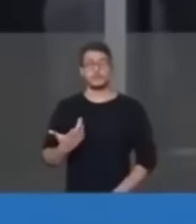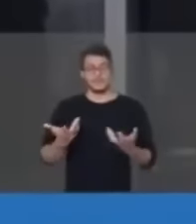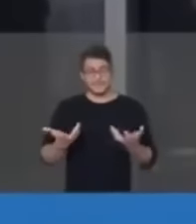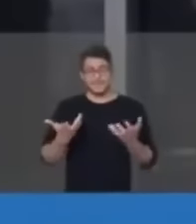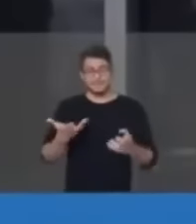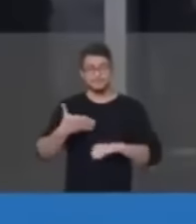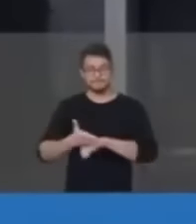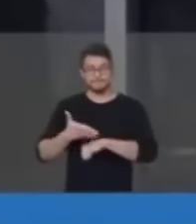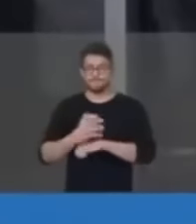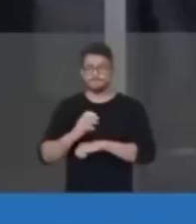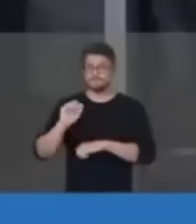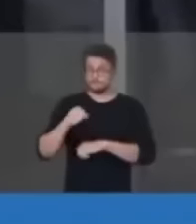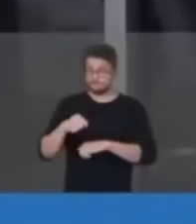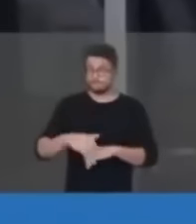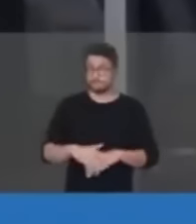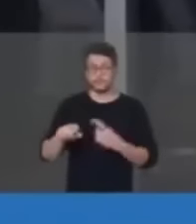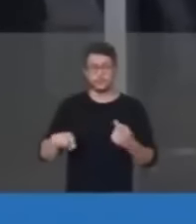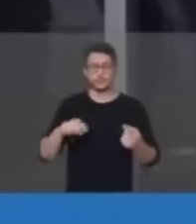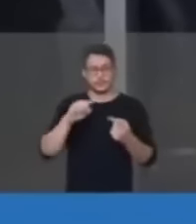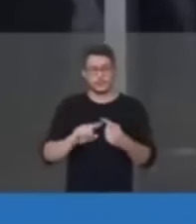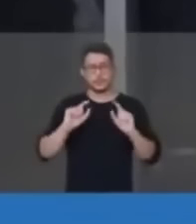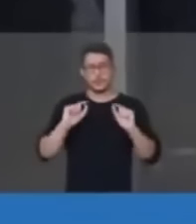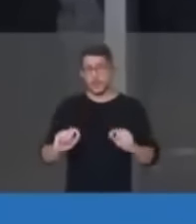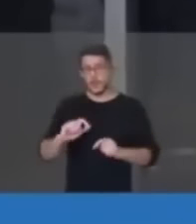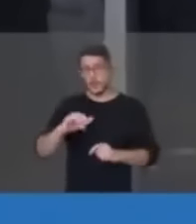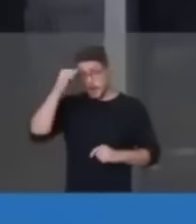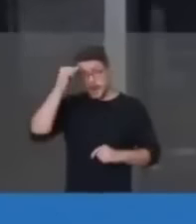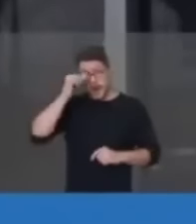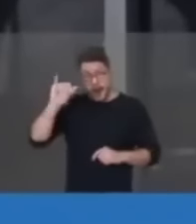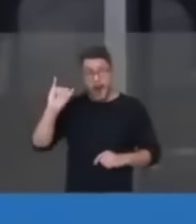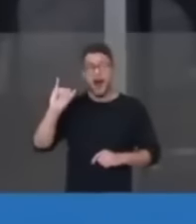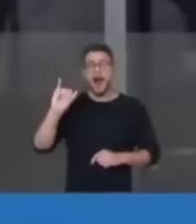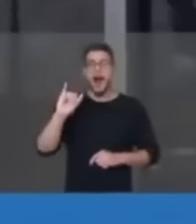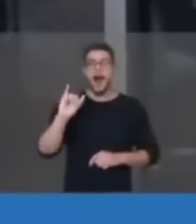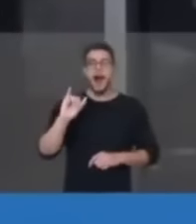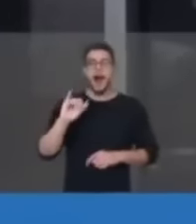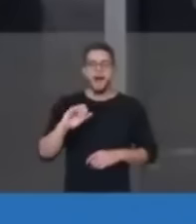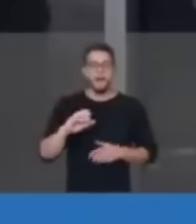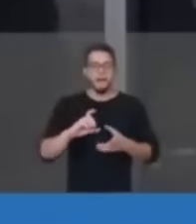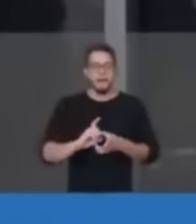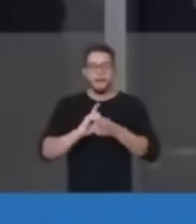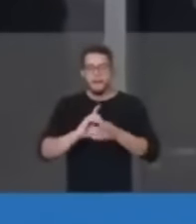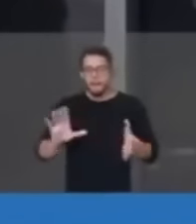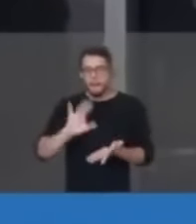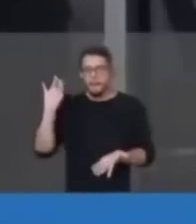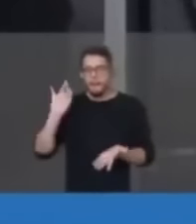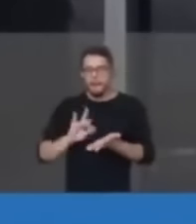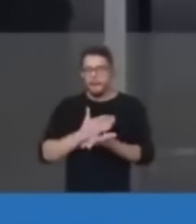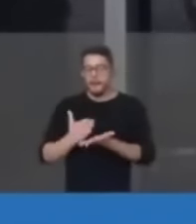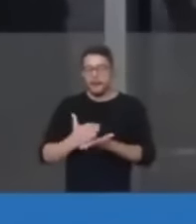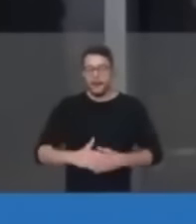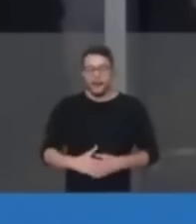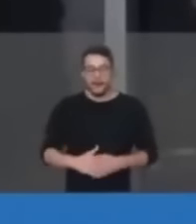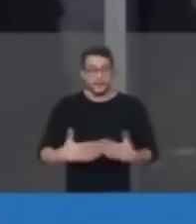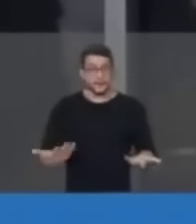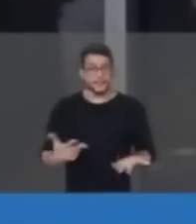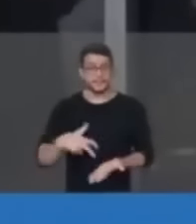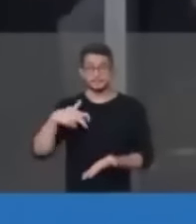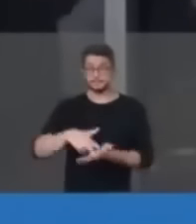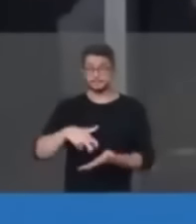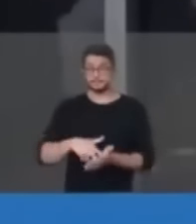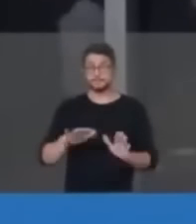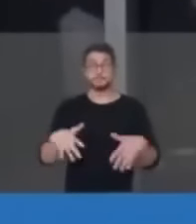o objetivo era esse era impedir a democracia de se efetivar em nosso país ora não existe outra pena a não ser a